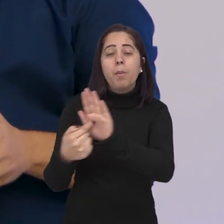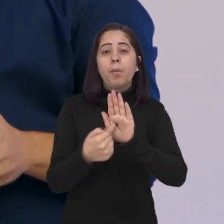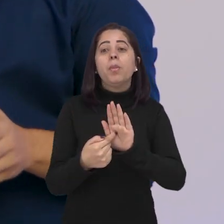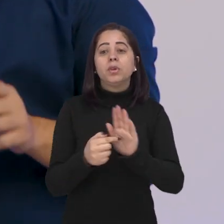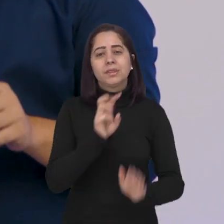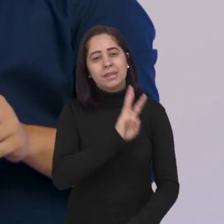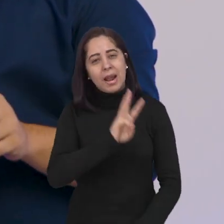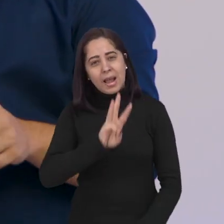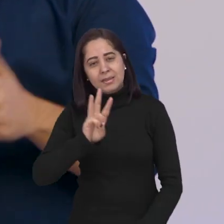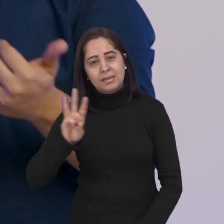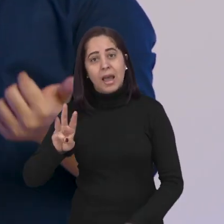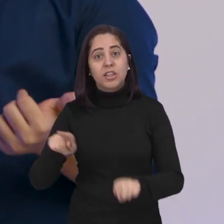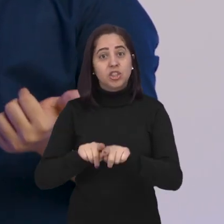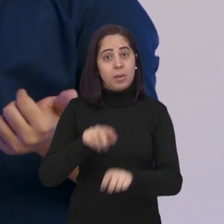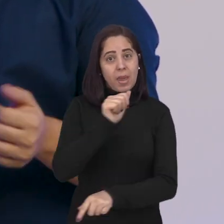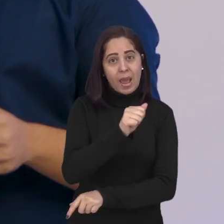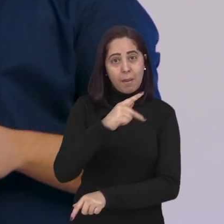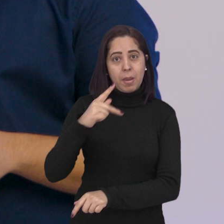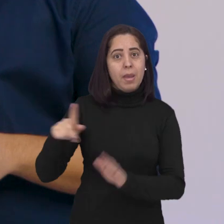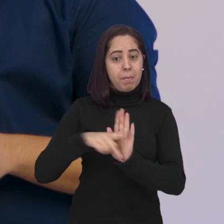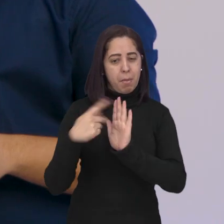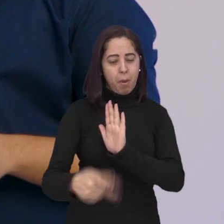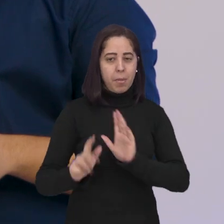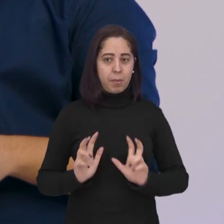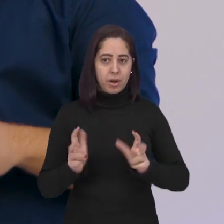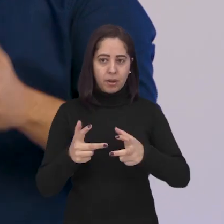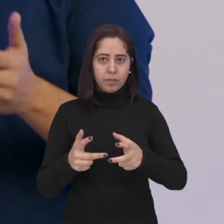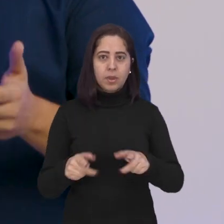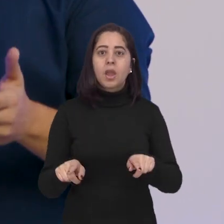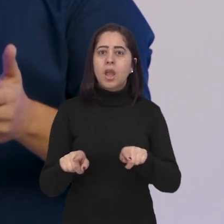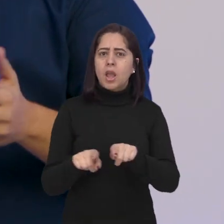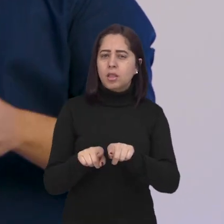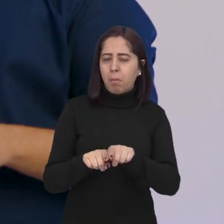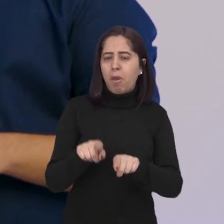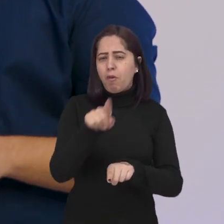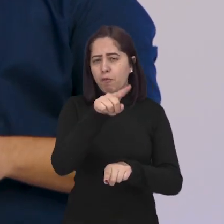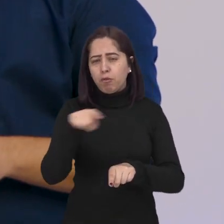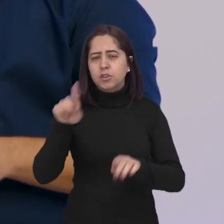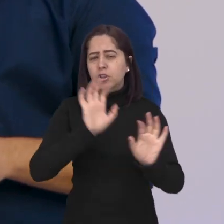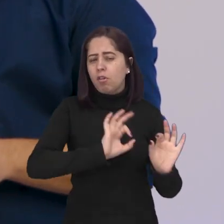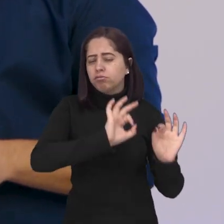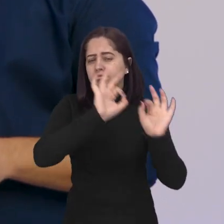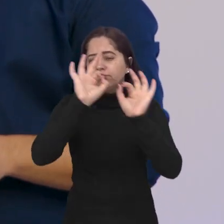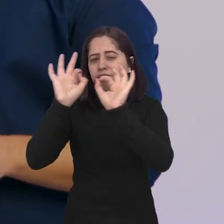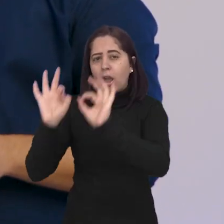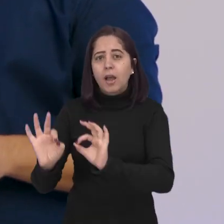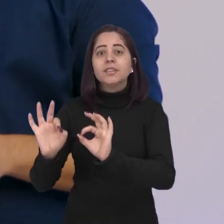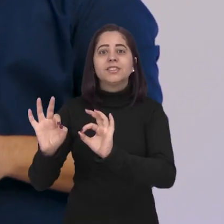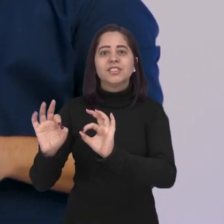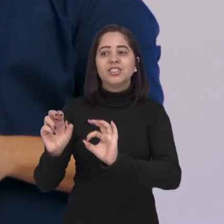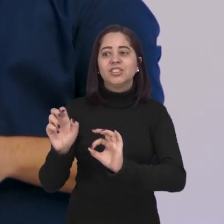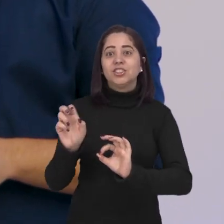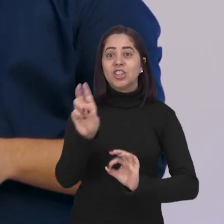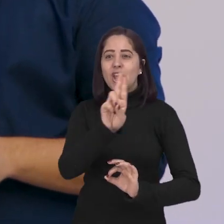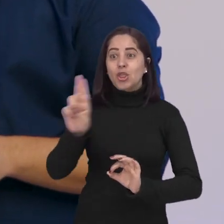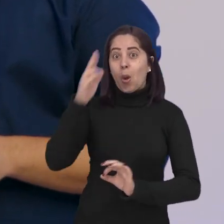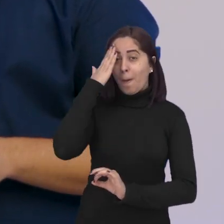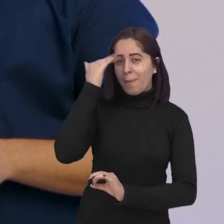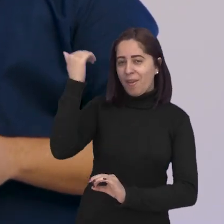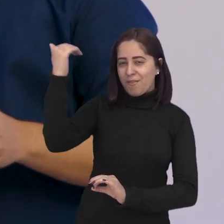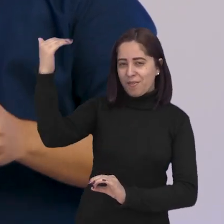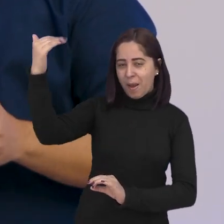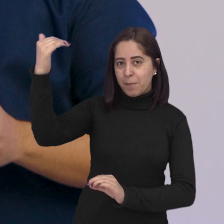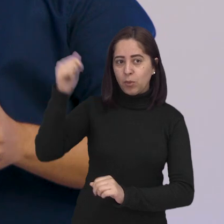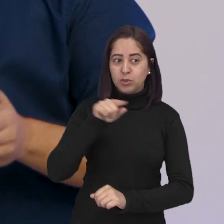vamos te mostrar o site e o aplicativo da Câmara Municipal e o que você encontra em cada um deles. Tem ainda o quadro Nomes da